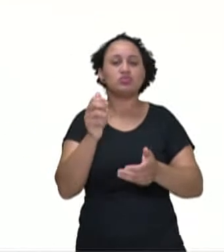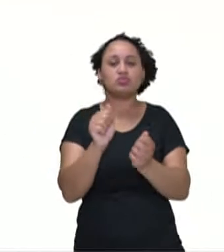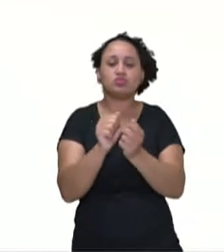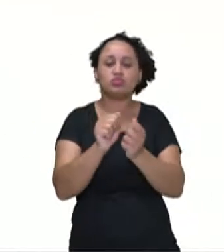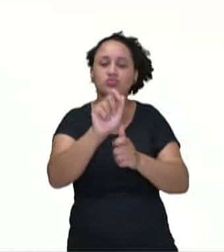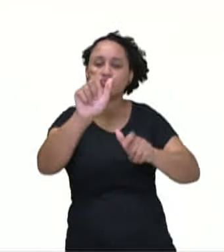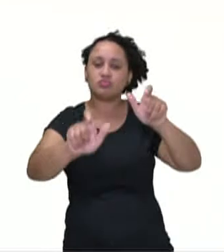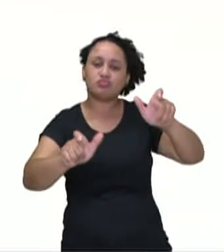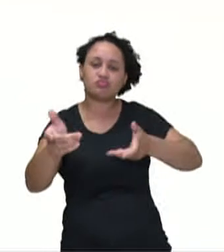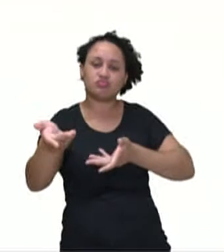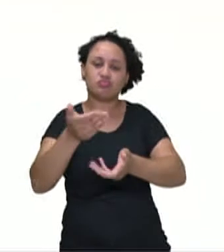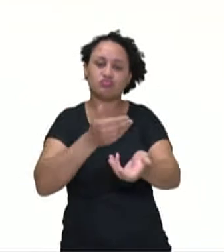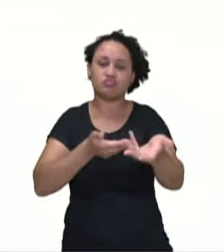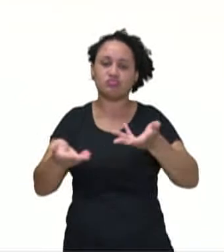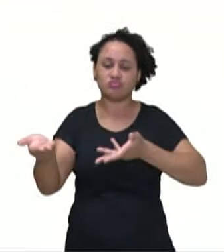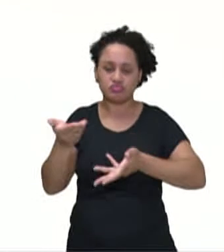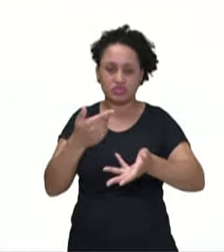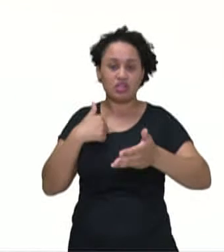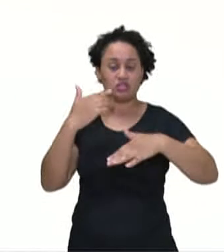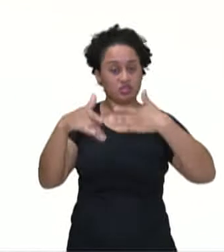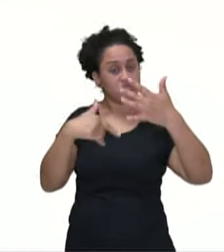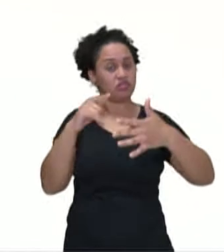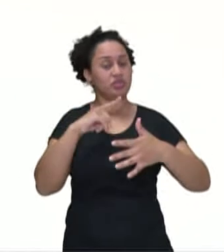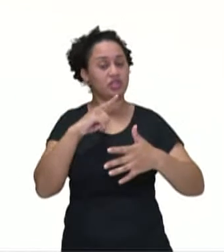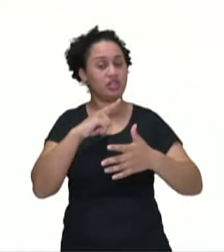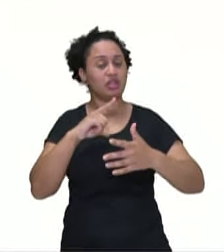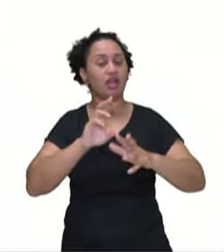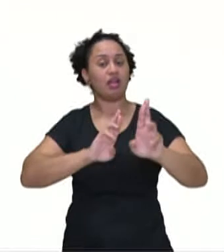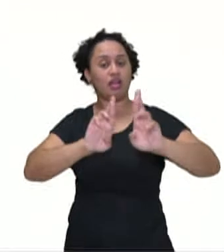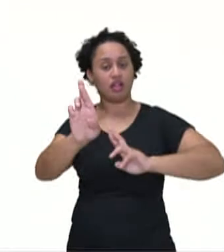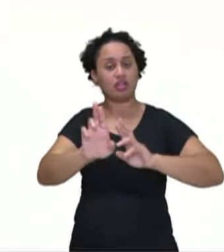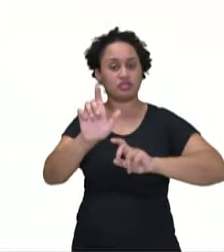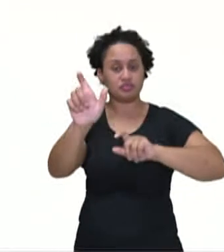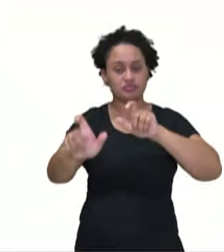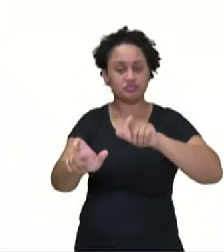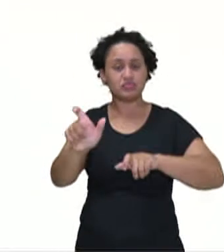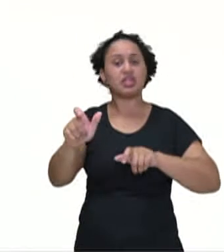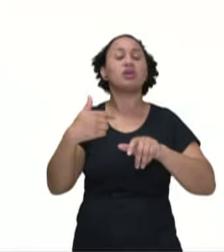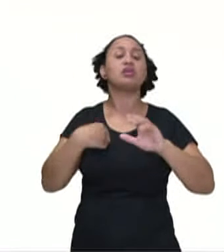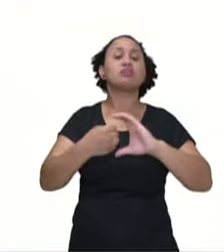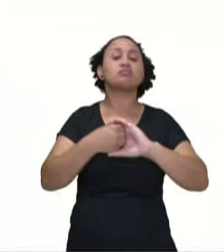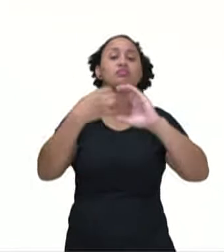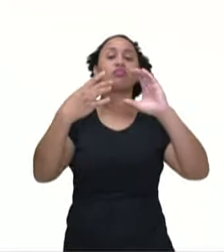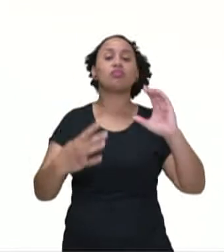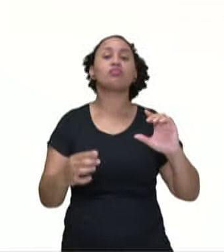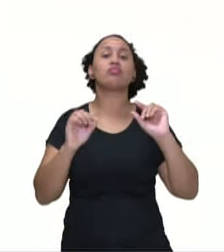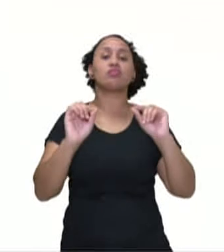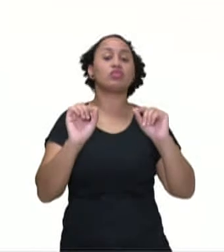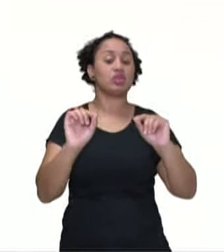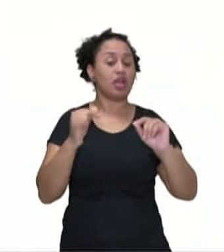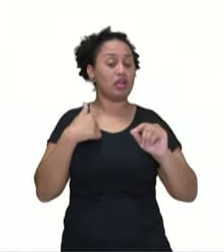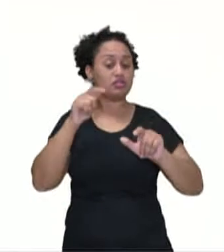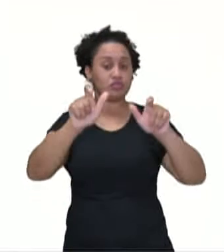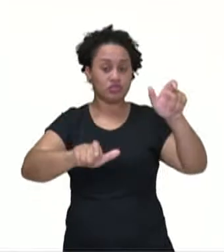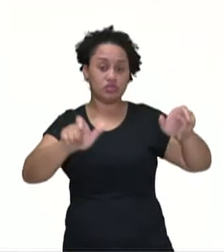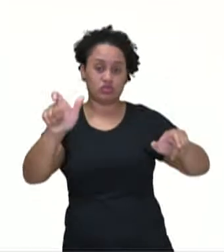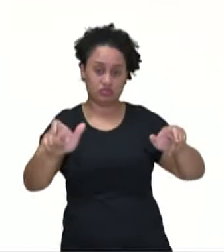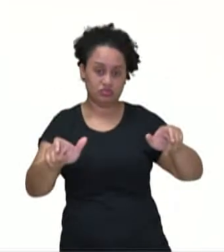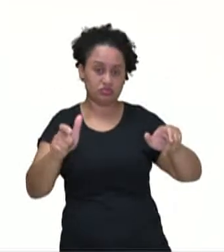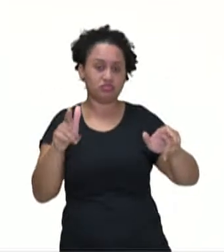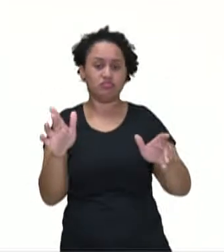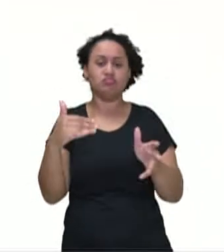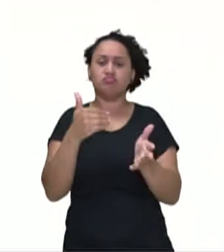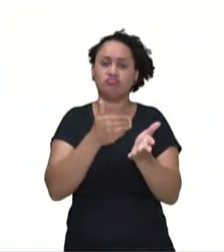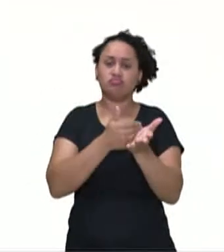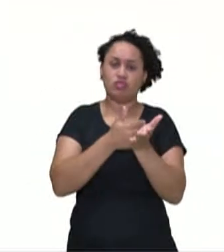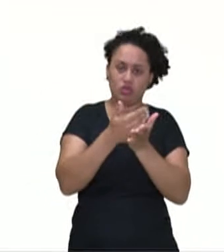o desenvolvimento de relações interpessoais caracterizam o próprio ser humano, do início ao fim de